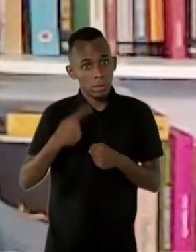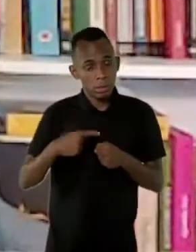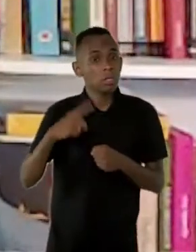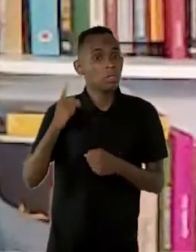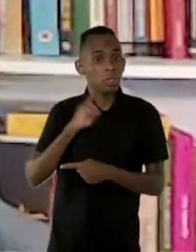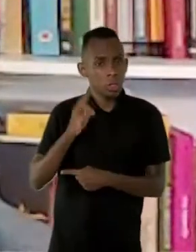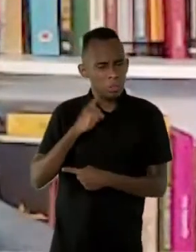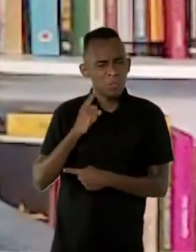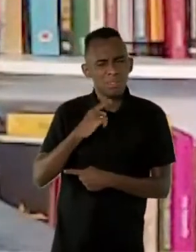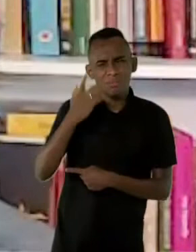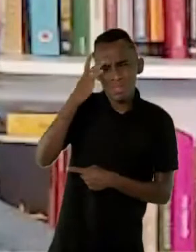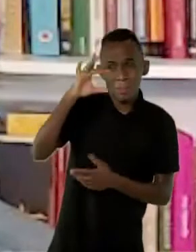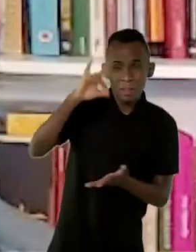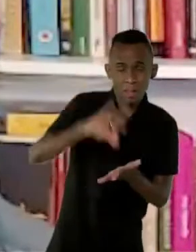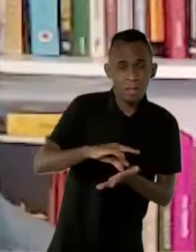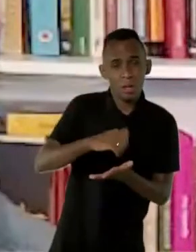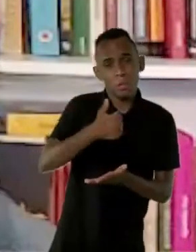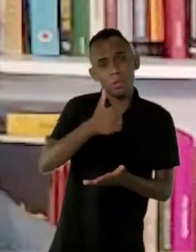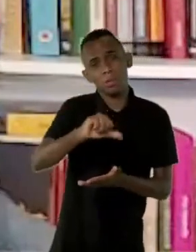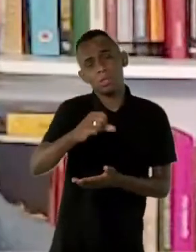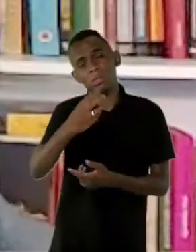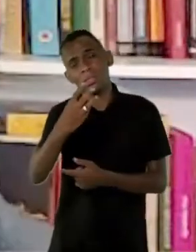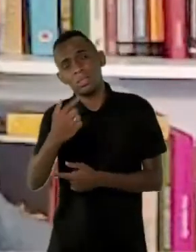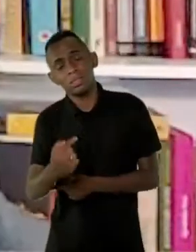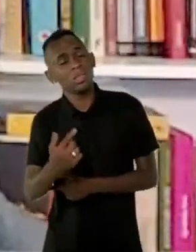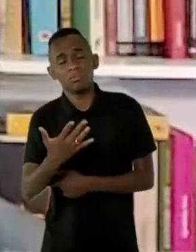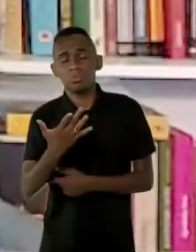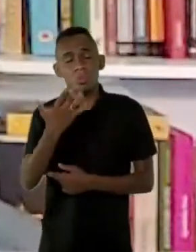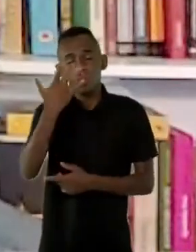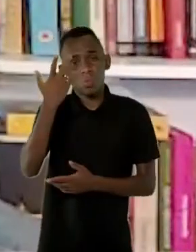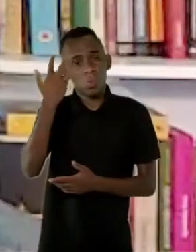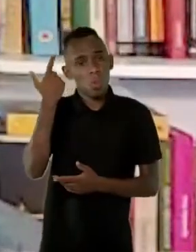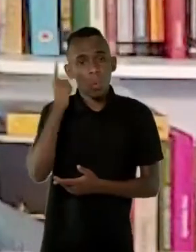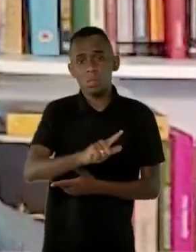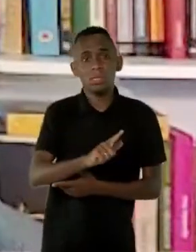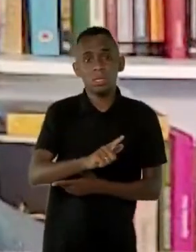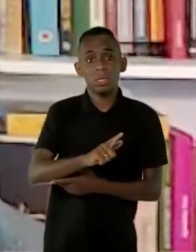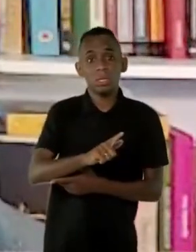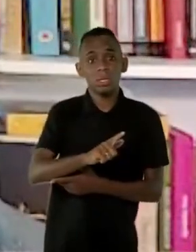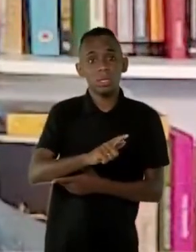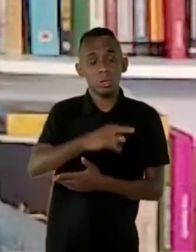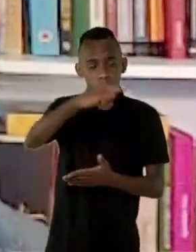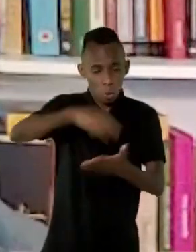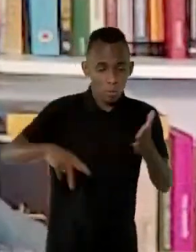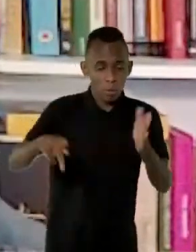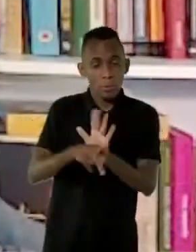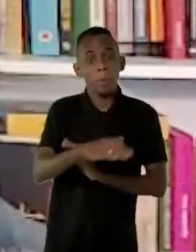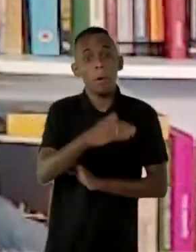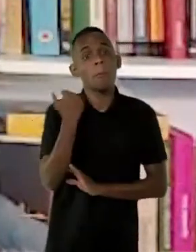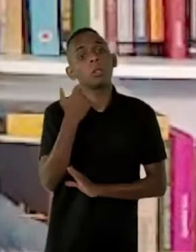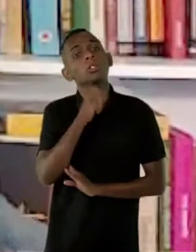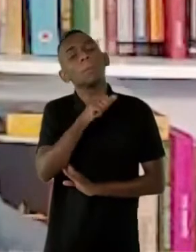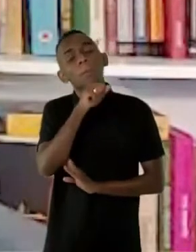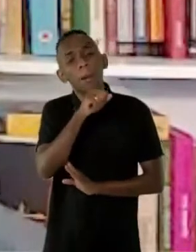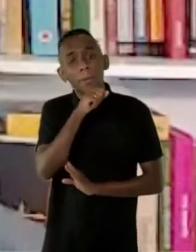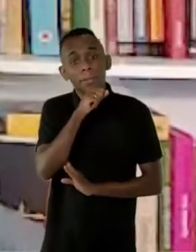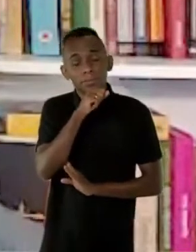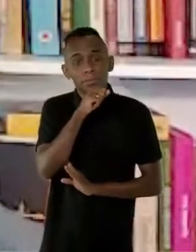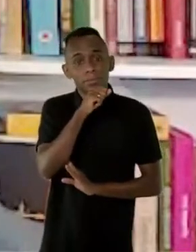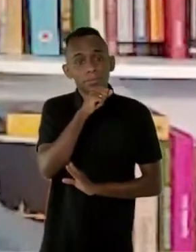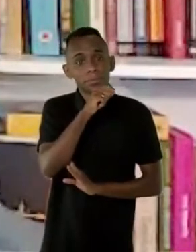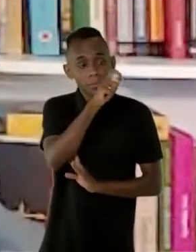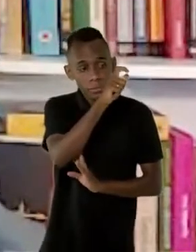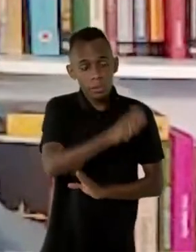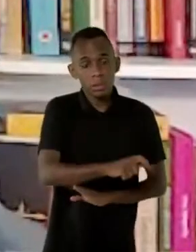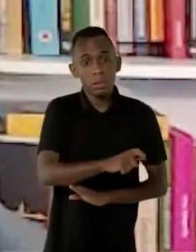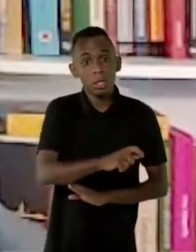em 37 mesmo ou em seguida. Eu não consegui encontrar nenhum registro do óbito da mãe, né? E a Carolina, então, encontra uma